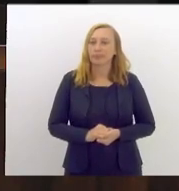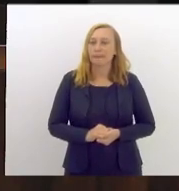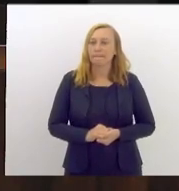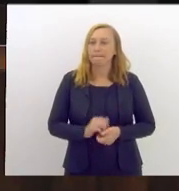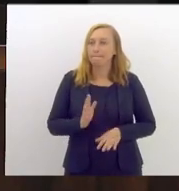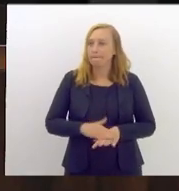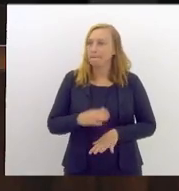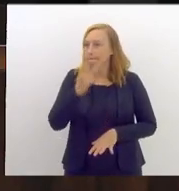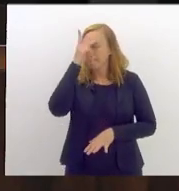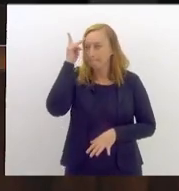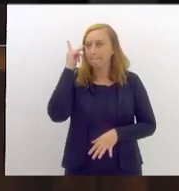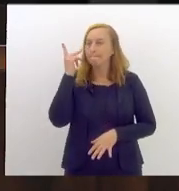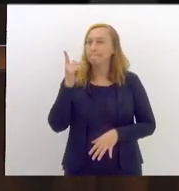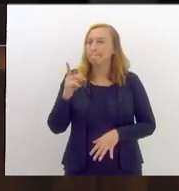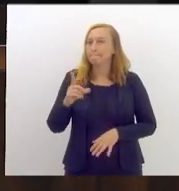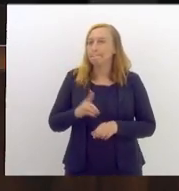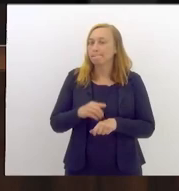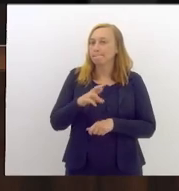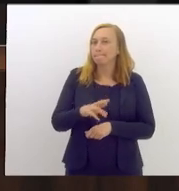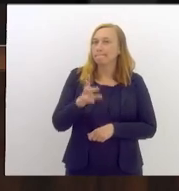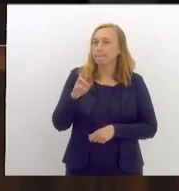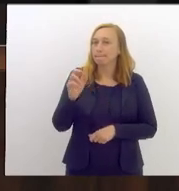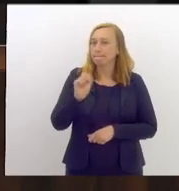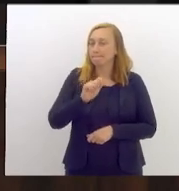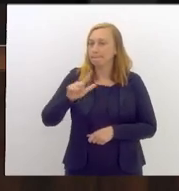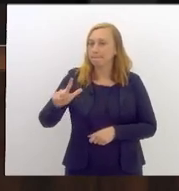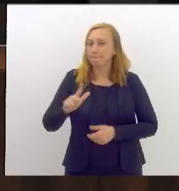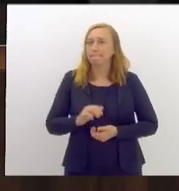tem mais Dr Rafael